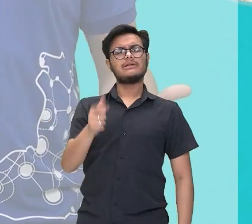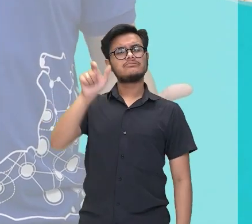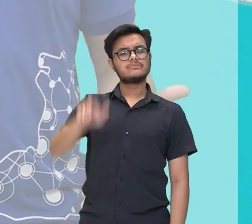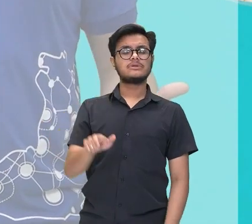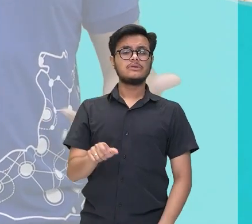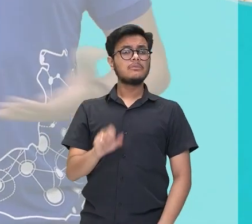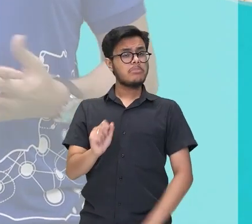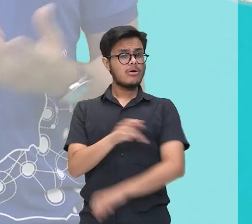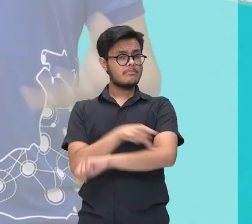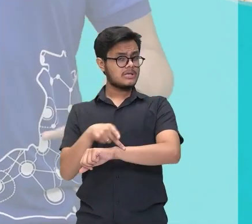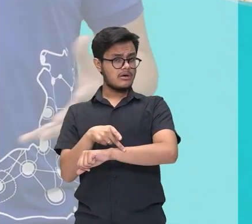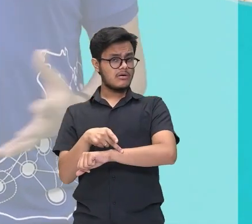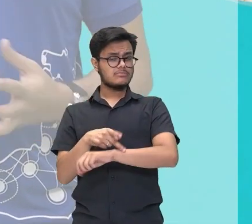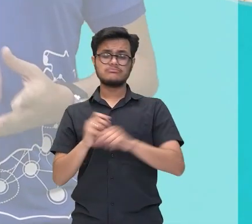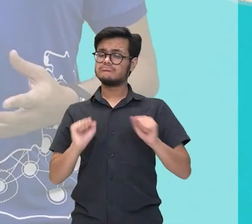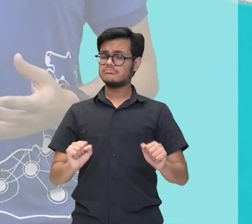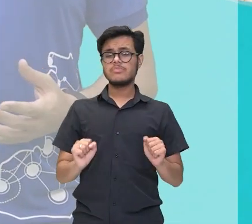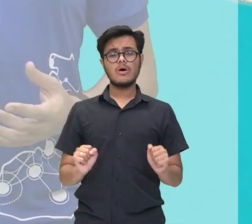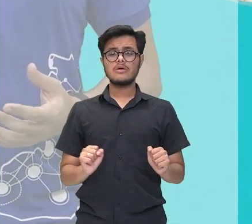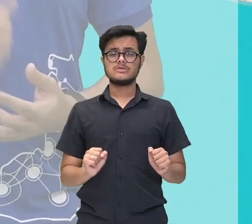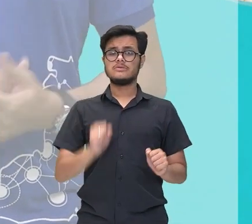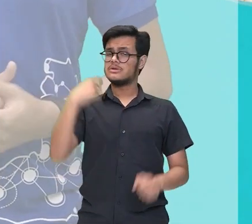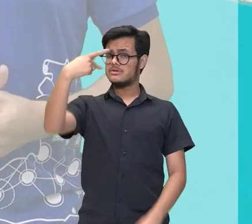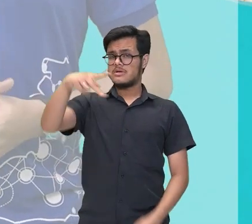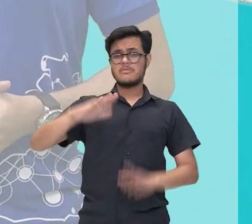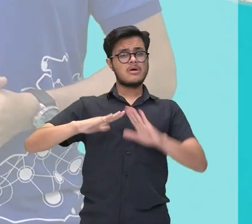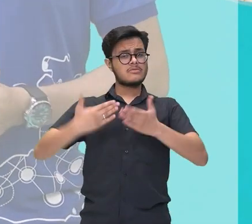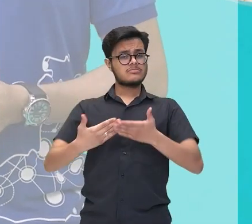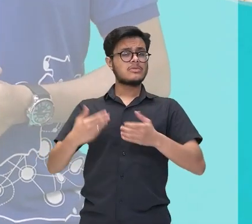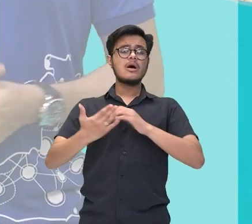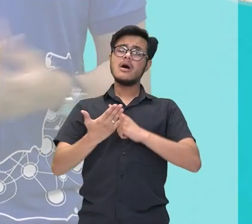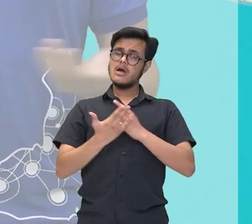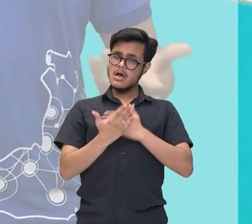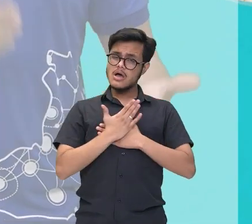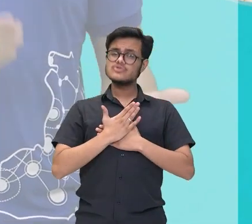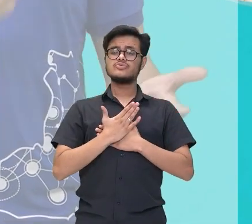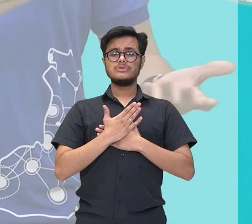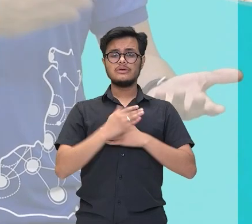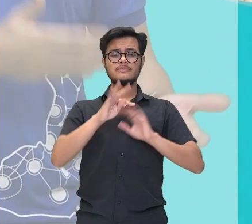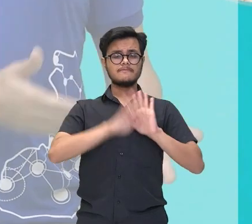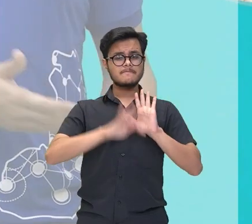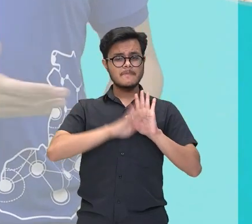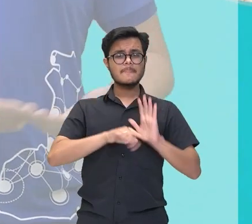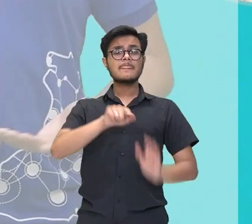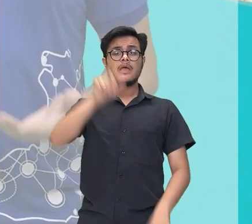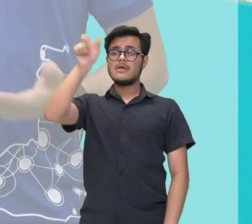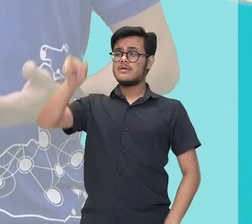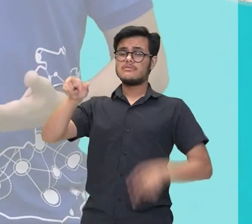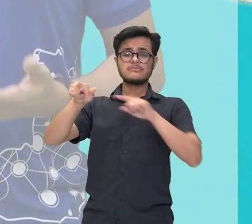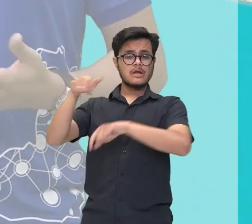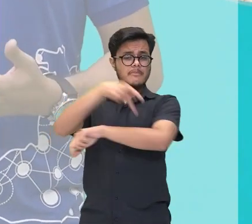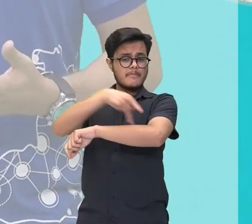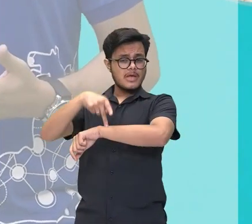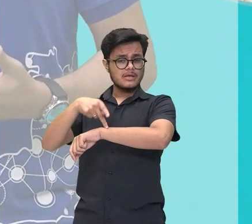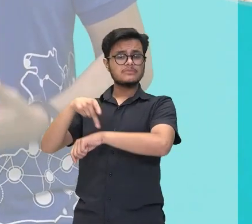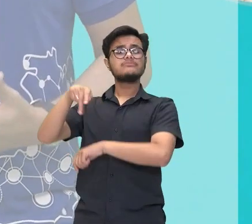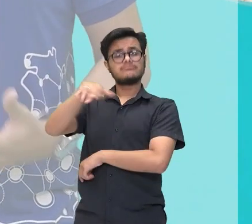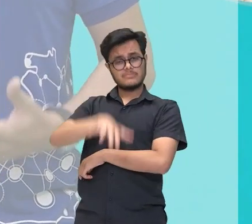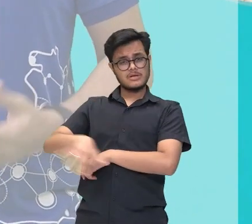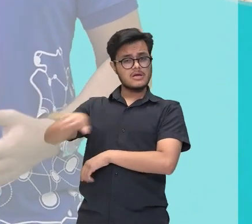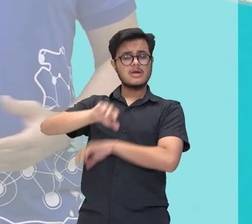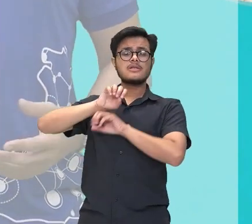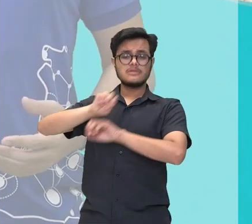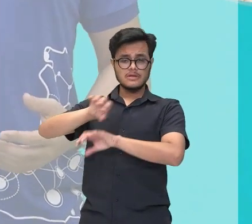o pedagogo, né? O pedagogo da sua escola ele pode te ajudar a argumentar, porque ele é uma autoridade no assunto em